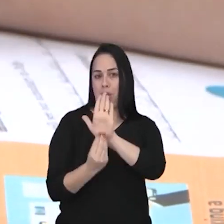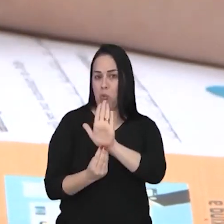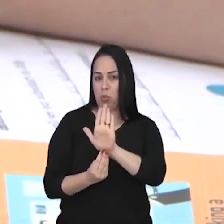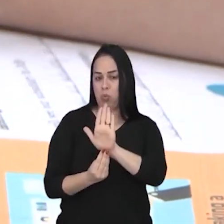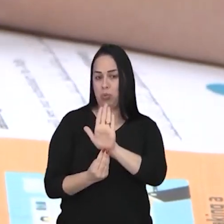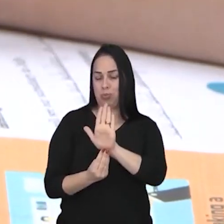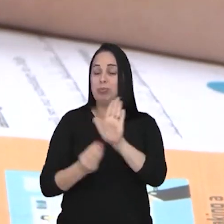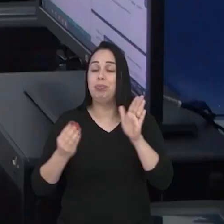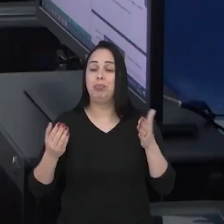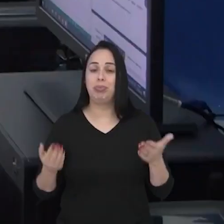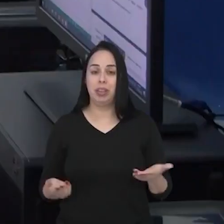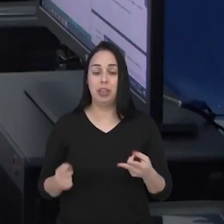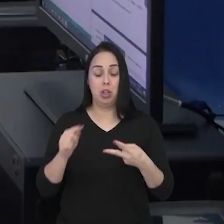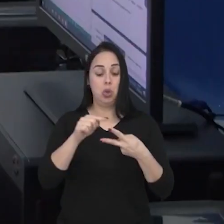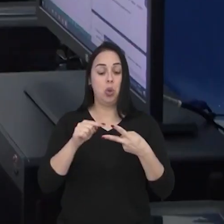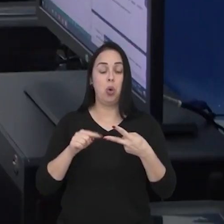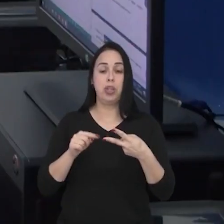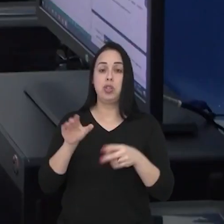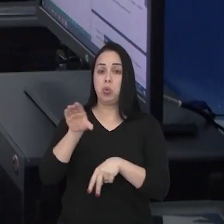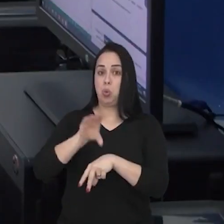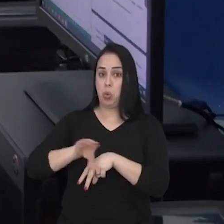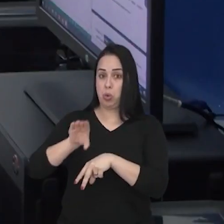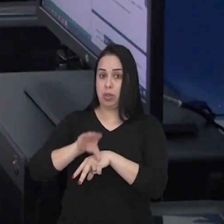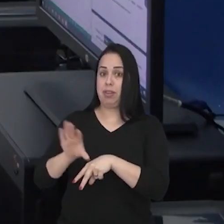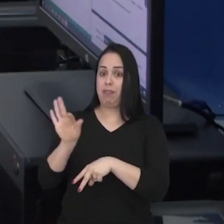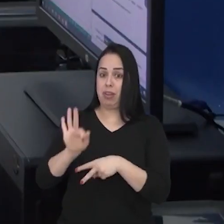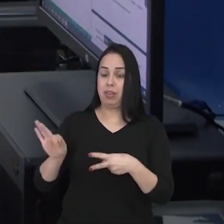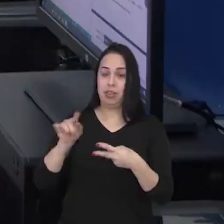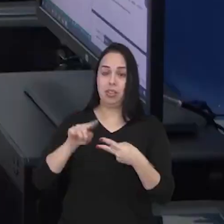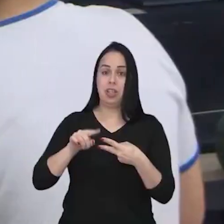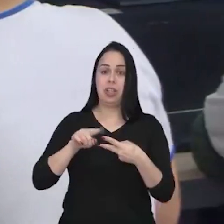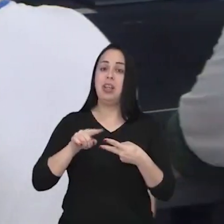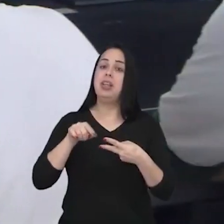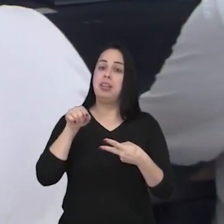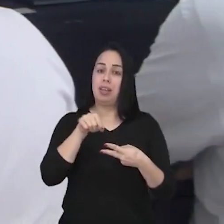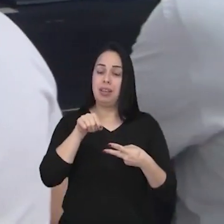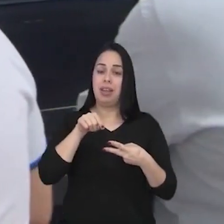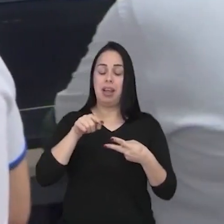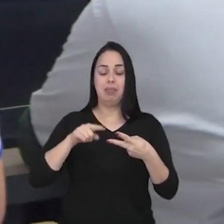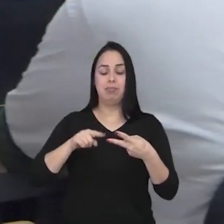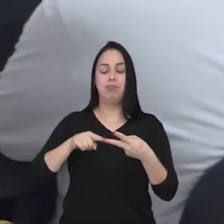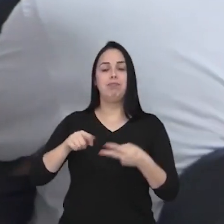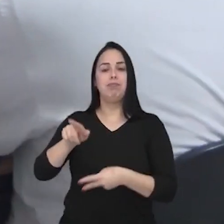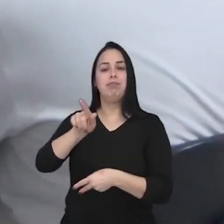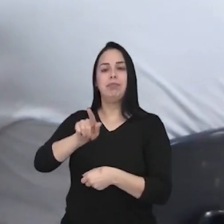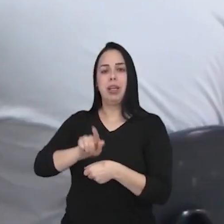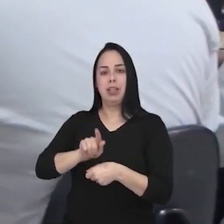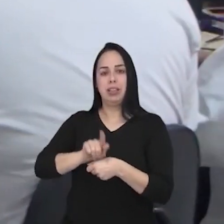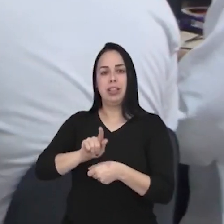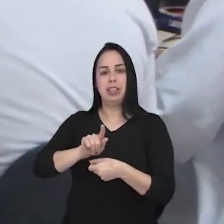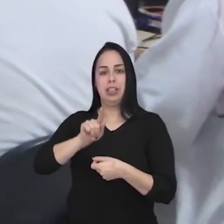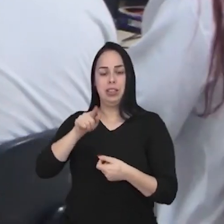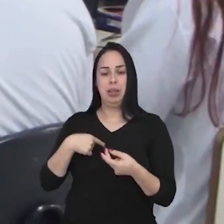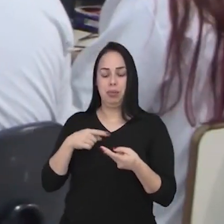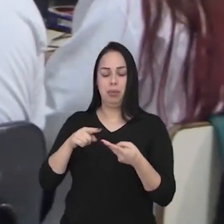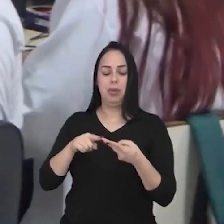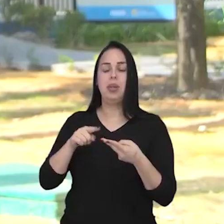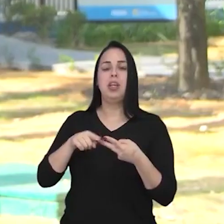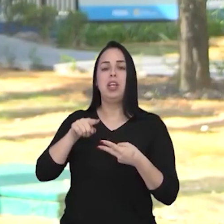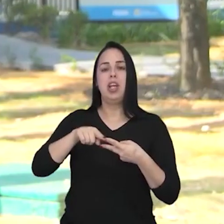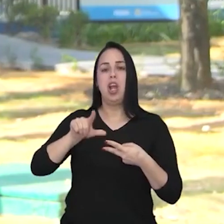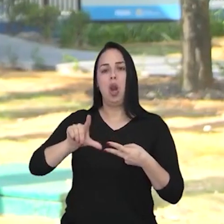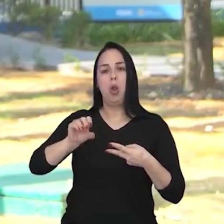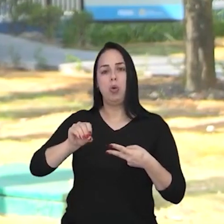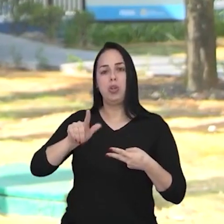e institucional. Serão 2 cursos superiores nas áreas de logística e gestão de recursos humanos.